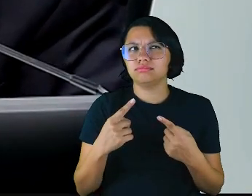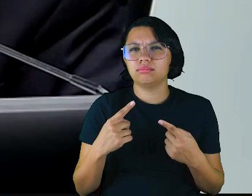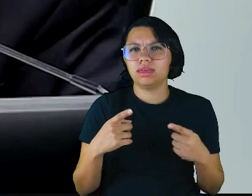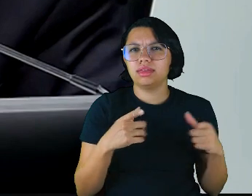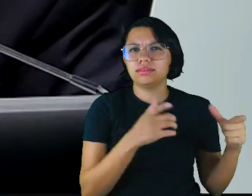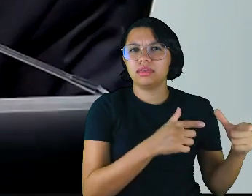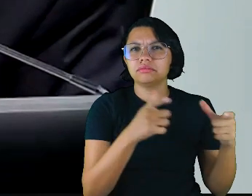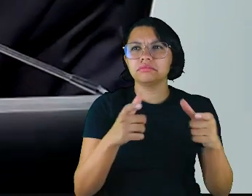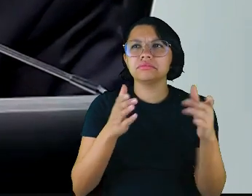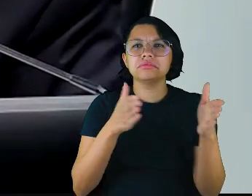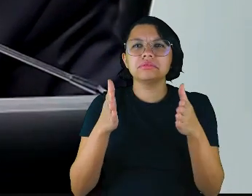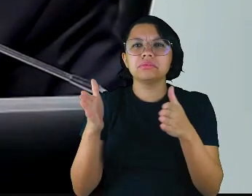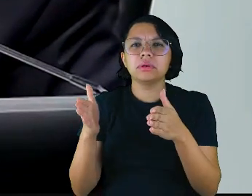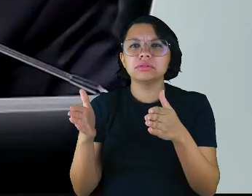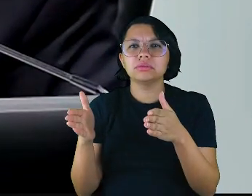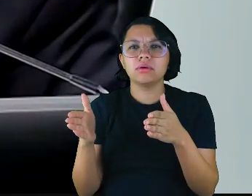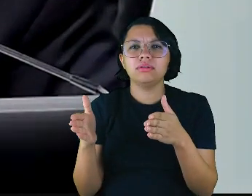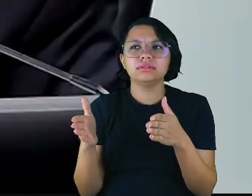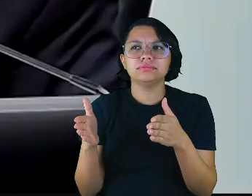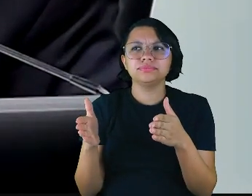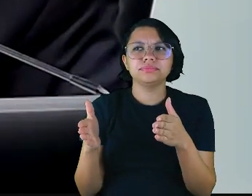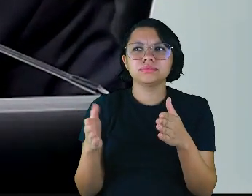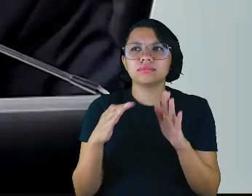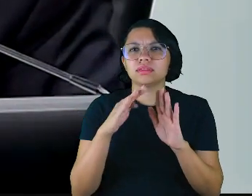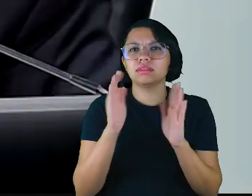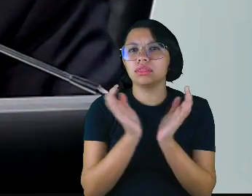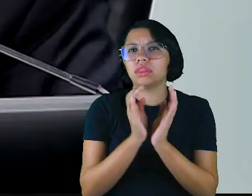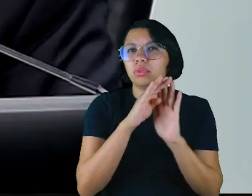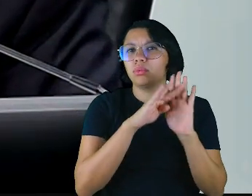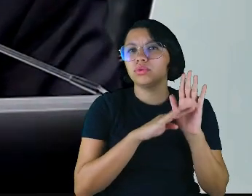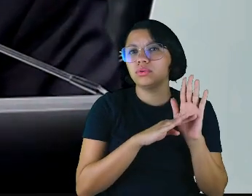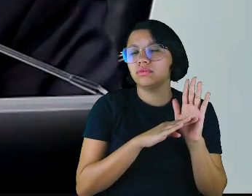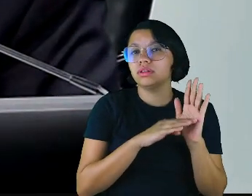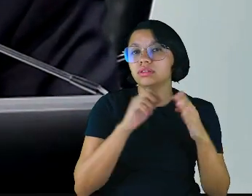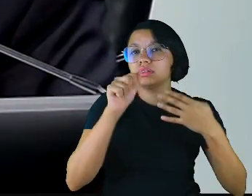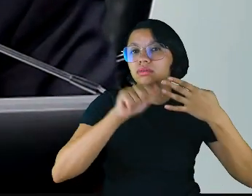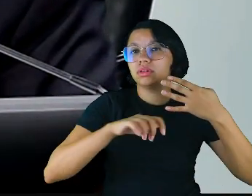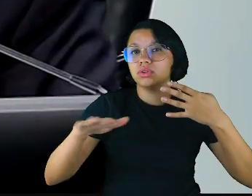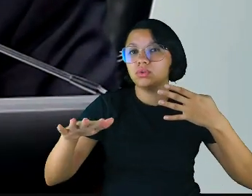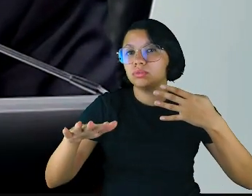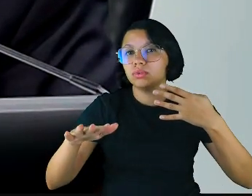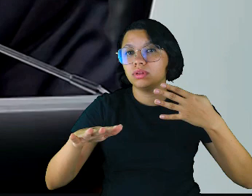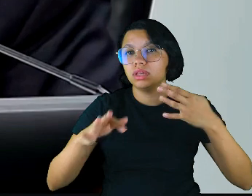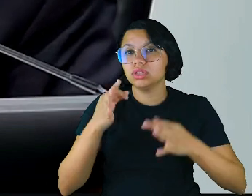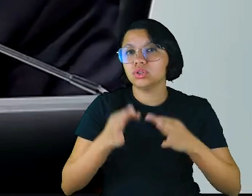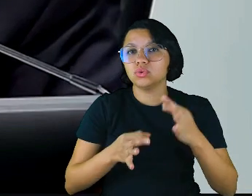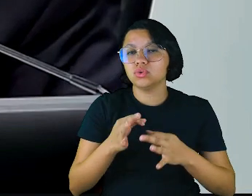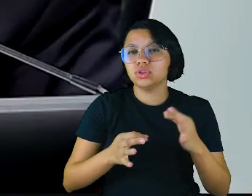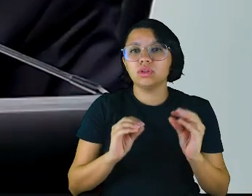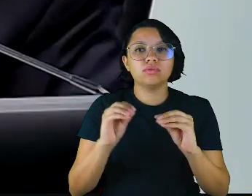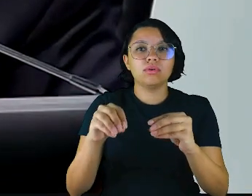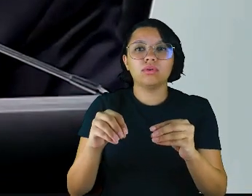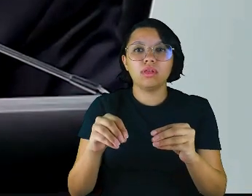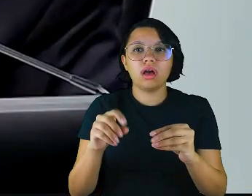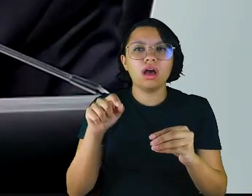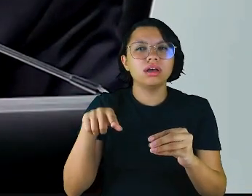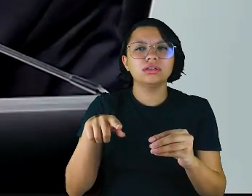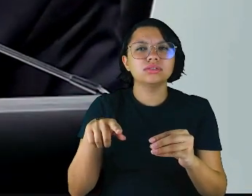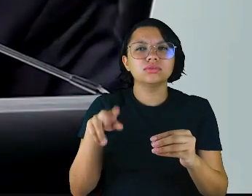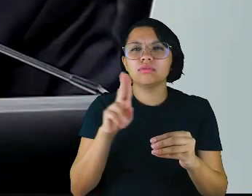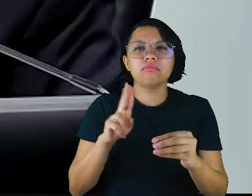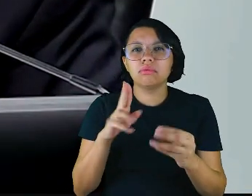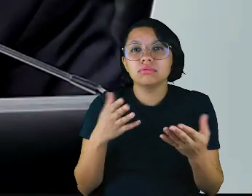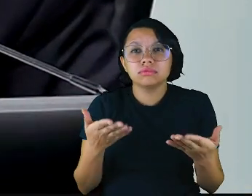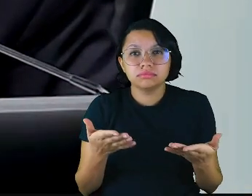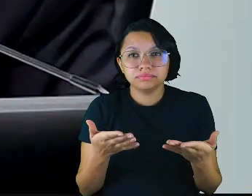Mas e essas outras situações aqui, que na turma de uniformização de jurisprudência aqui da juizados foram colocados? Isso não pode